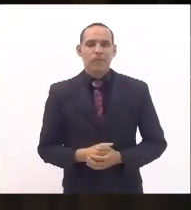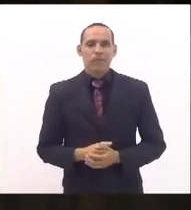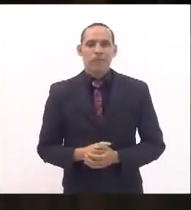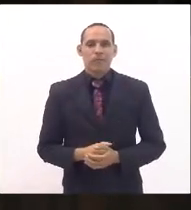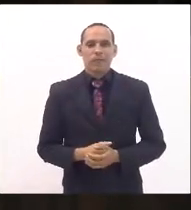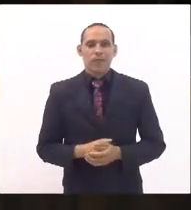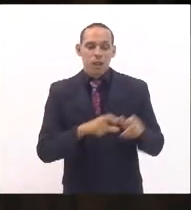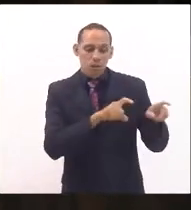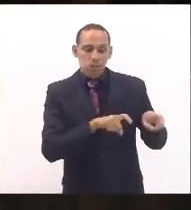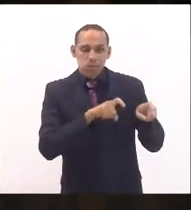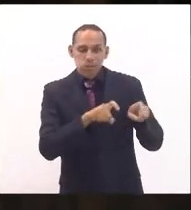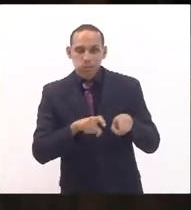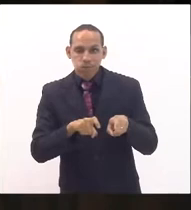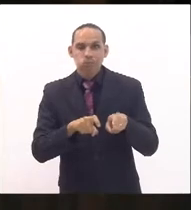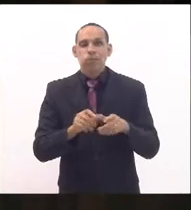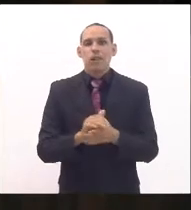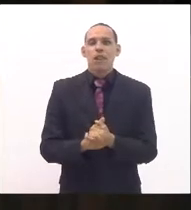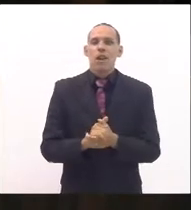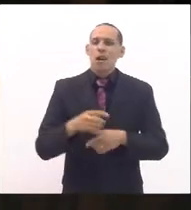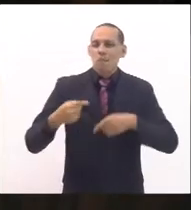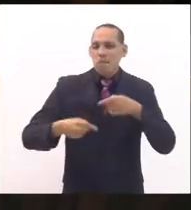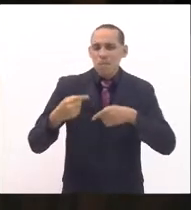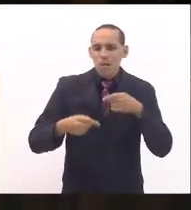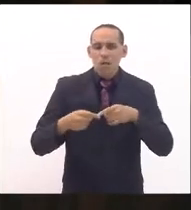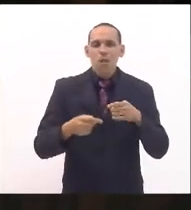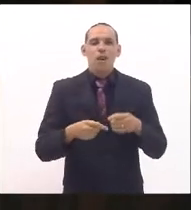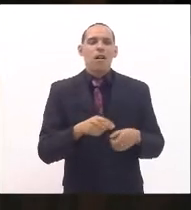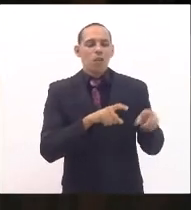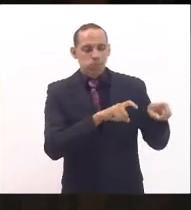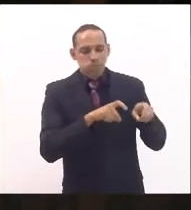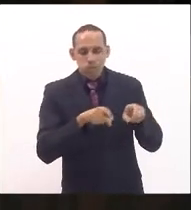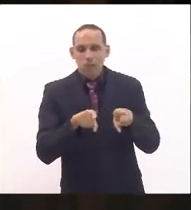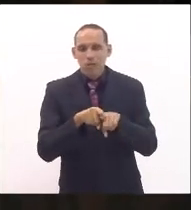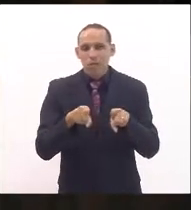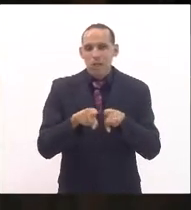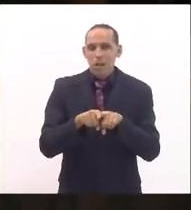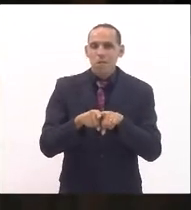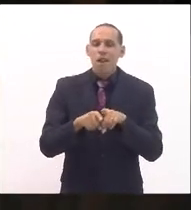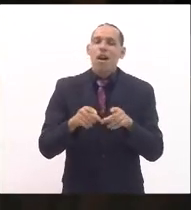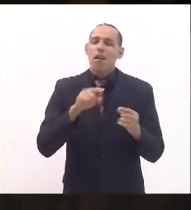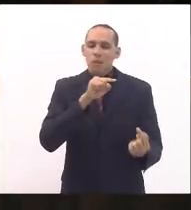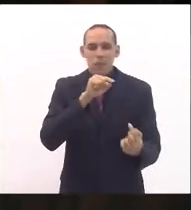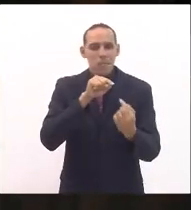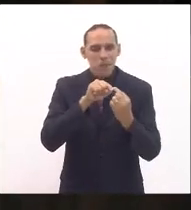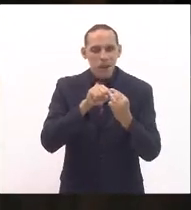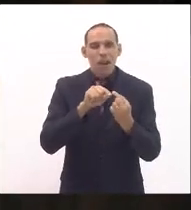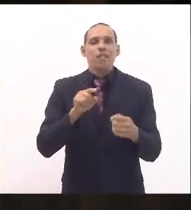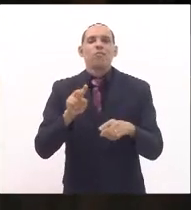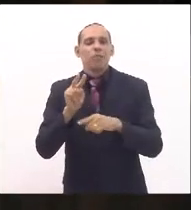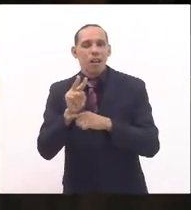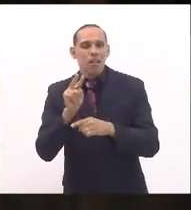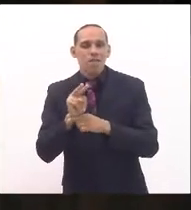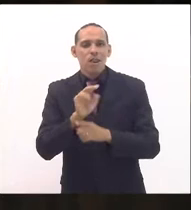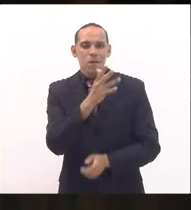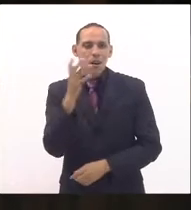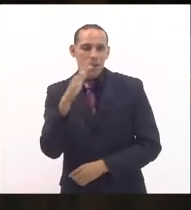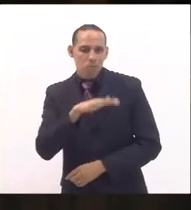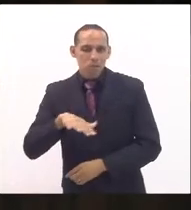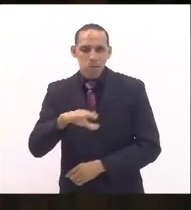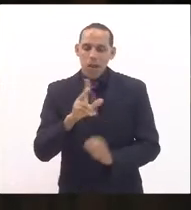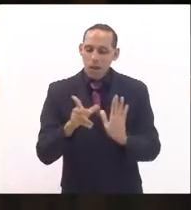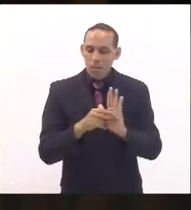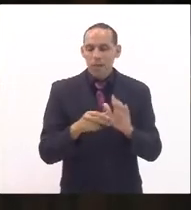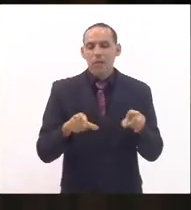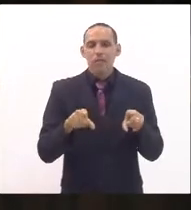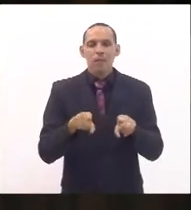de Agricultura, Pecuária, Política Rural, Agrária e Pesqueira, favoráveis. Defesa do Meio Ambiente, favorável com as emendas da Comissão de Constituição e Justiça.